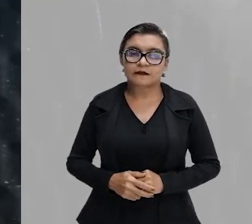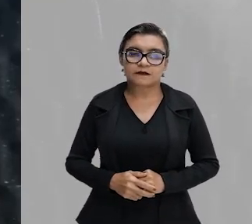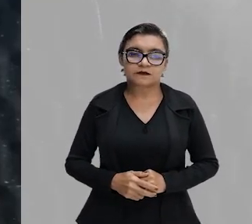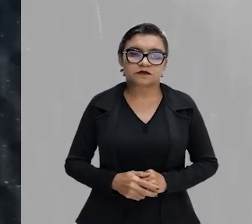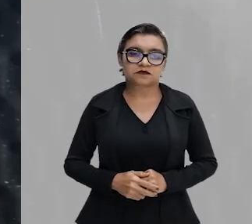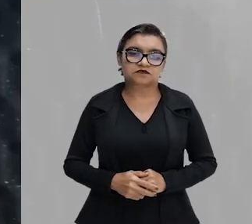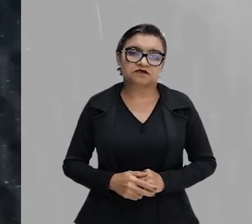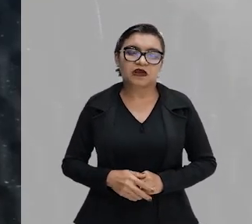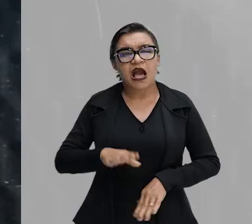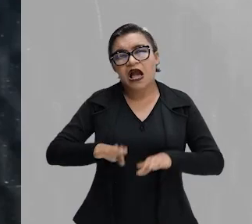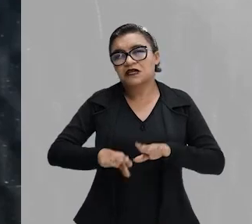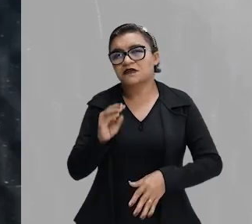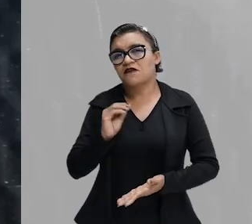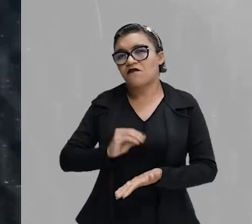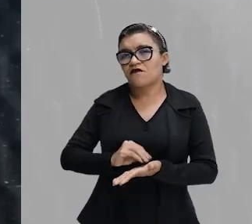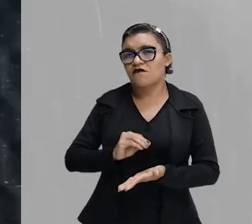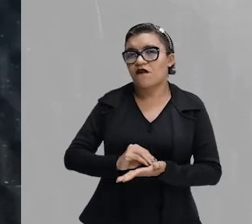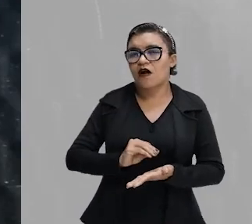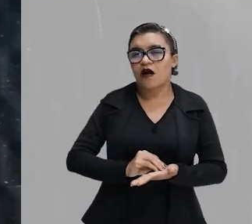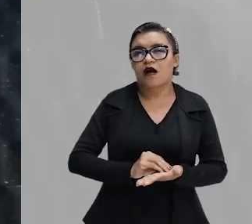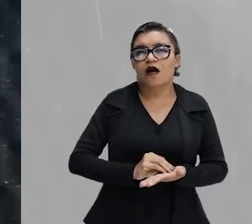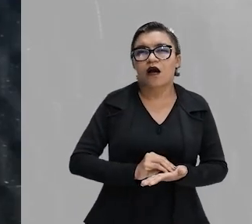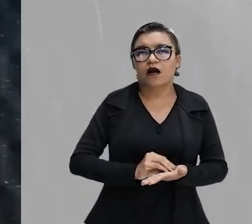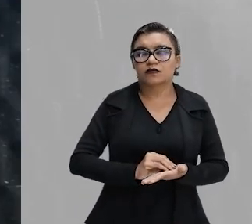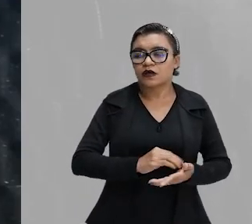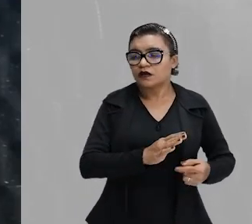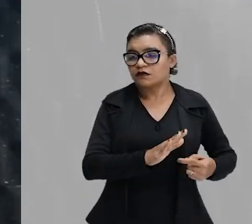às vezes por falta de um aparelho de medição